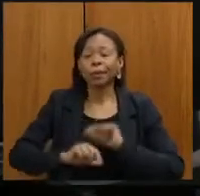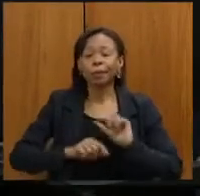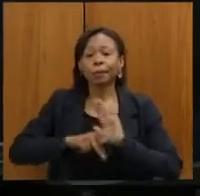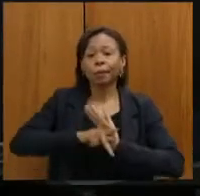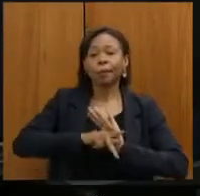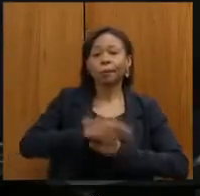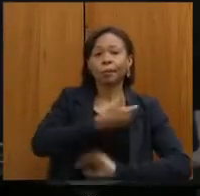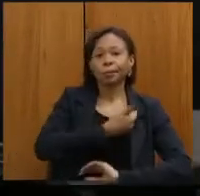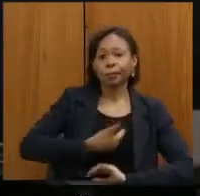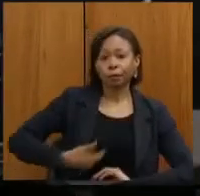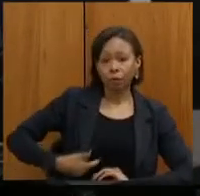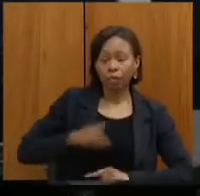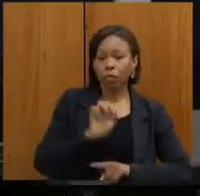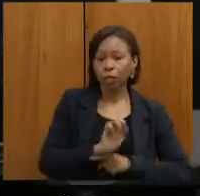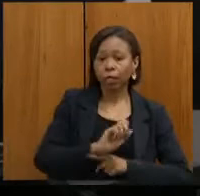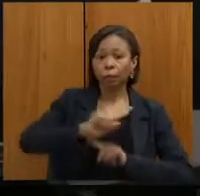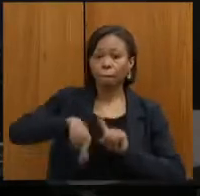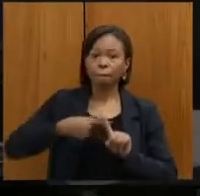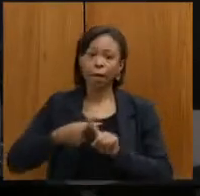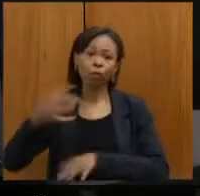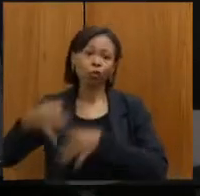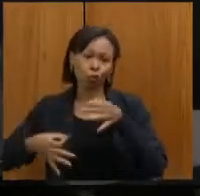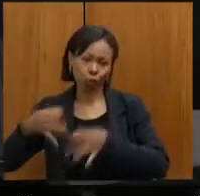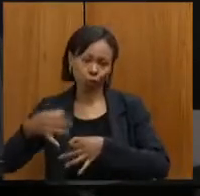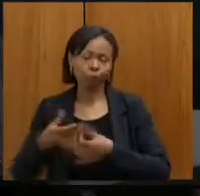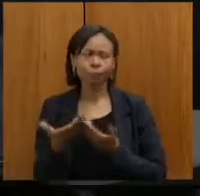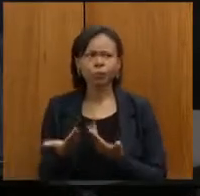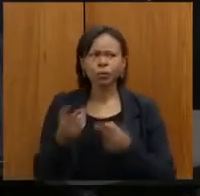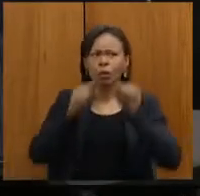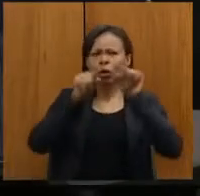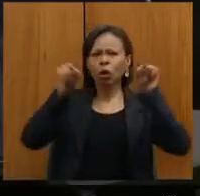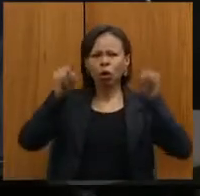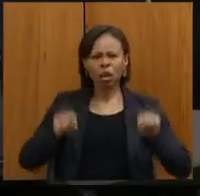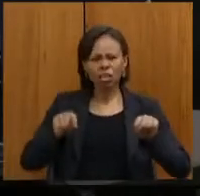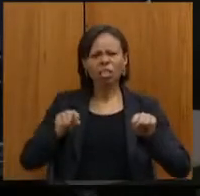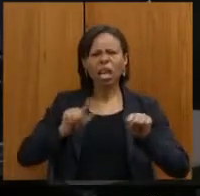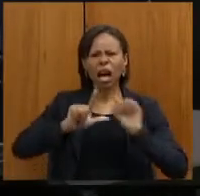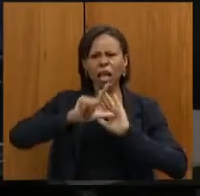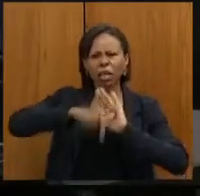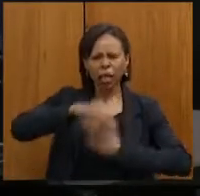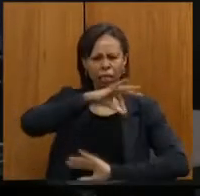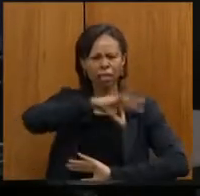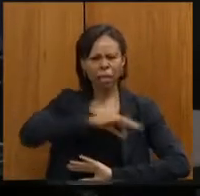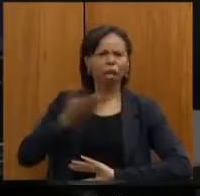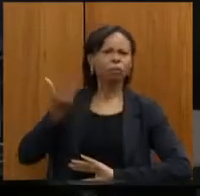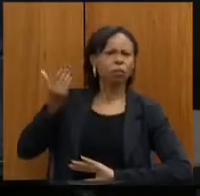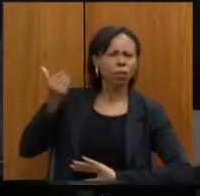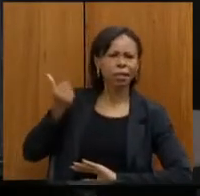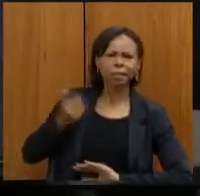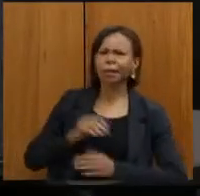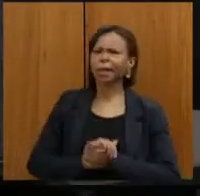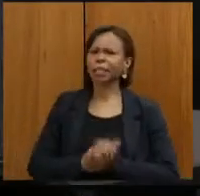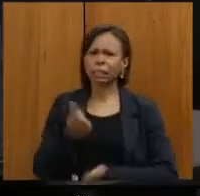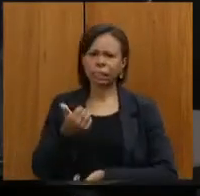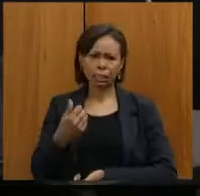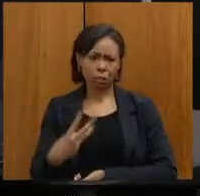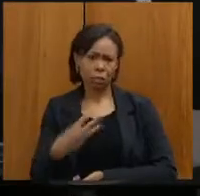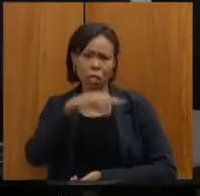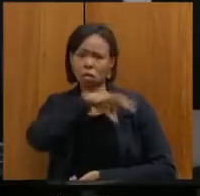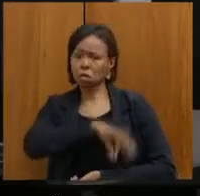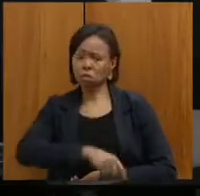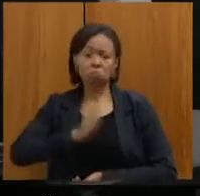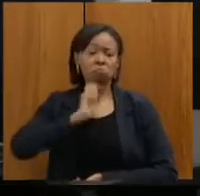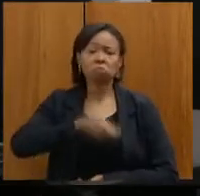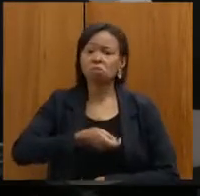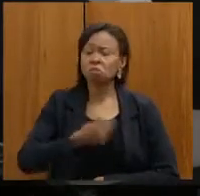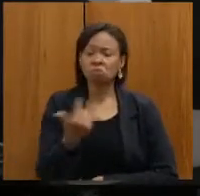judiciário servidores tinham salários atrasados no governo passado 13º não se Sabia quando recebiam